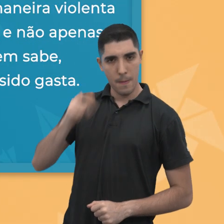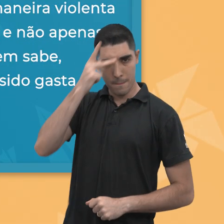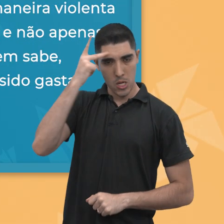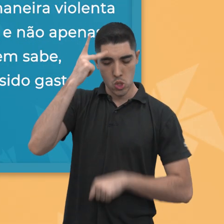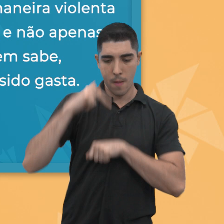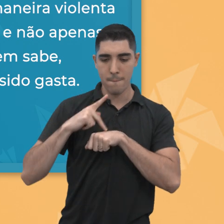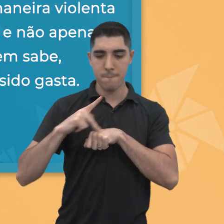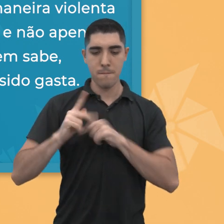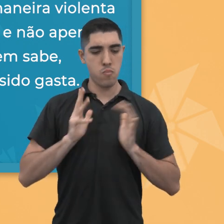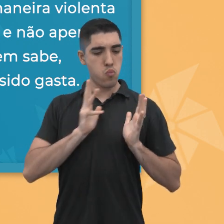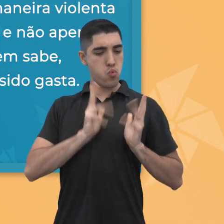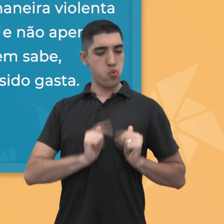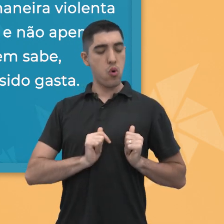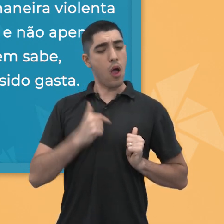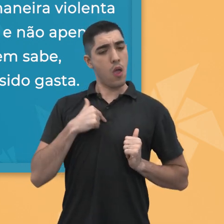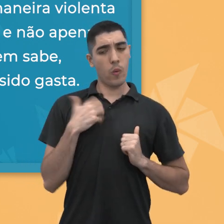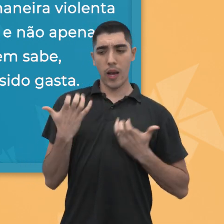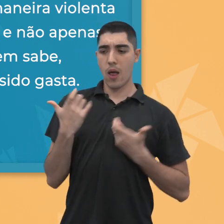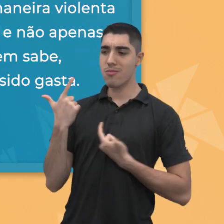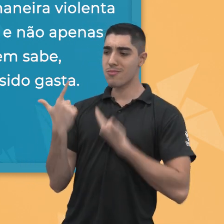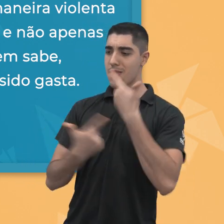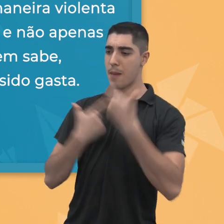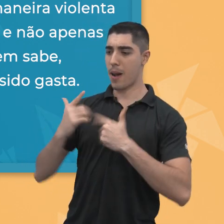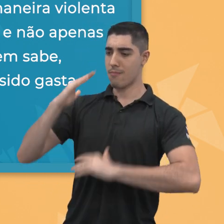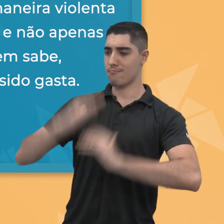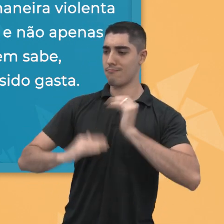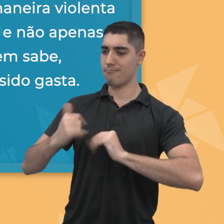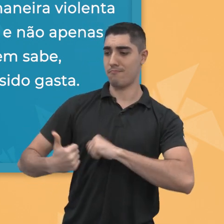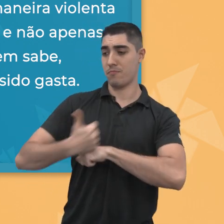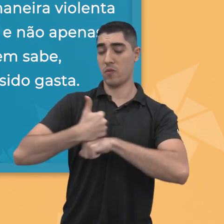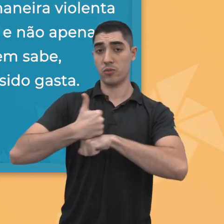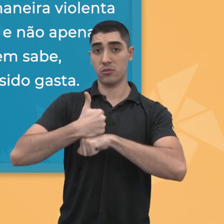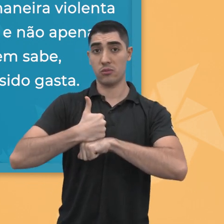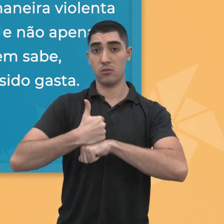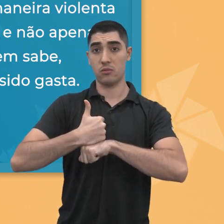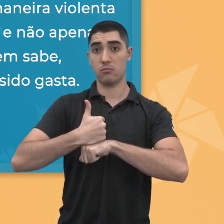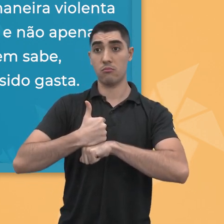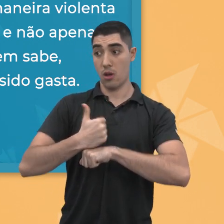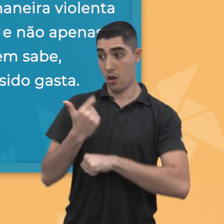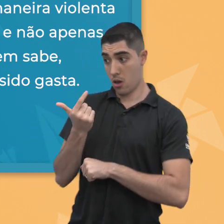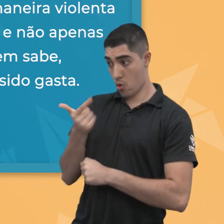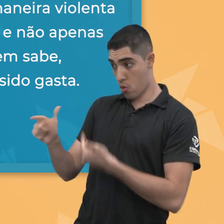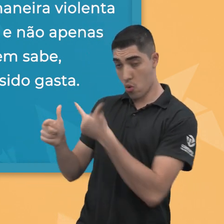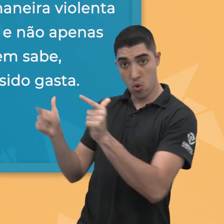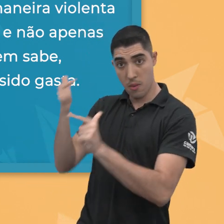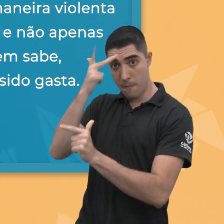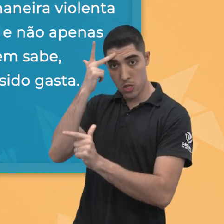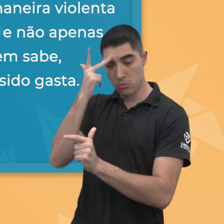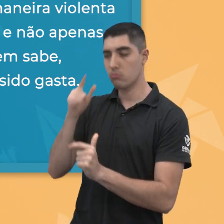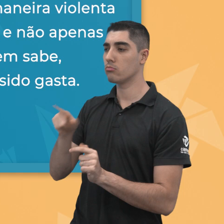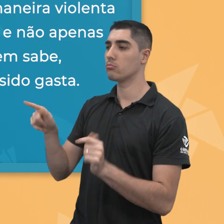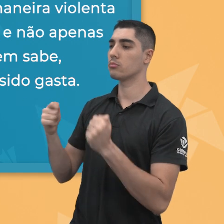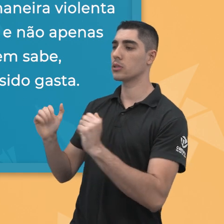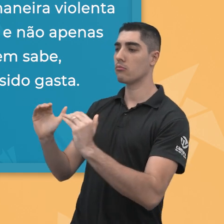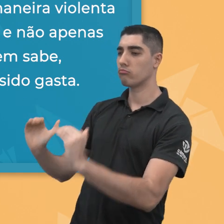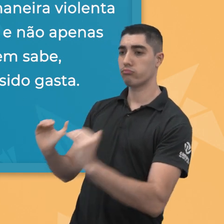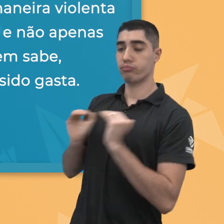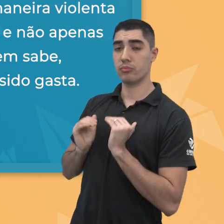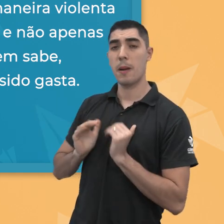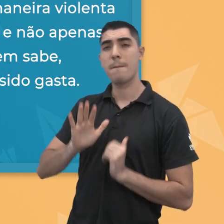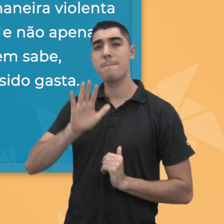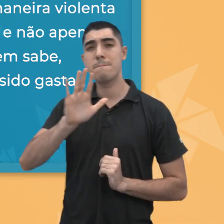queria tornar-se um profissional, e todos tiveram que segui-lo. Pois quando